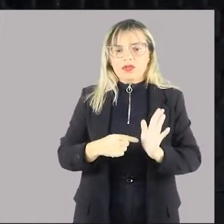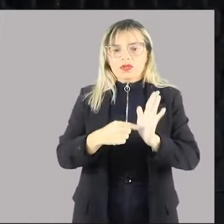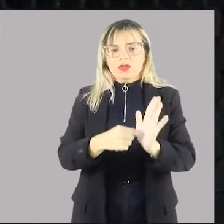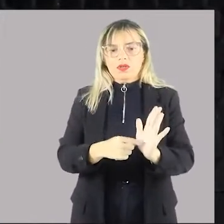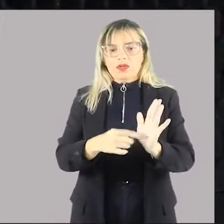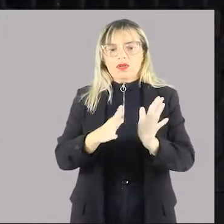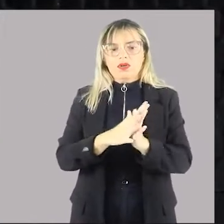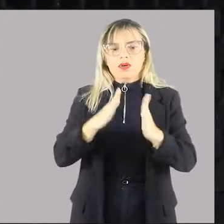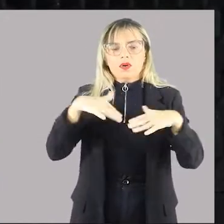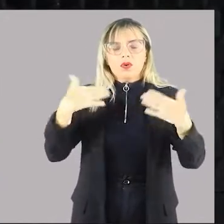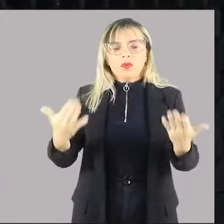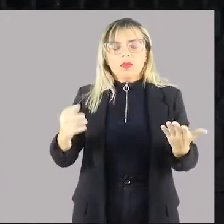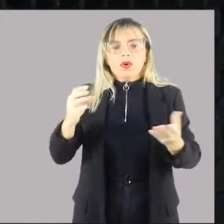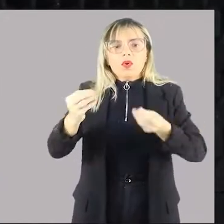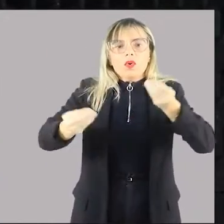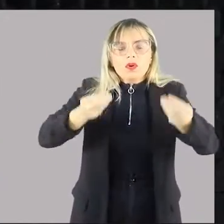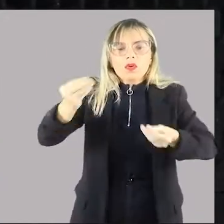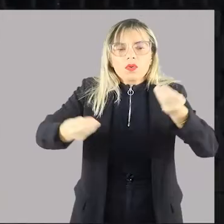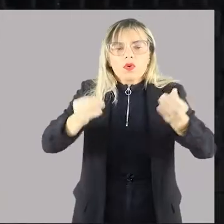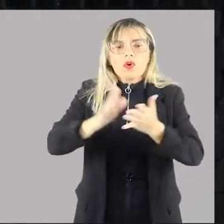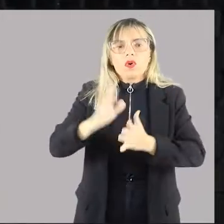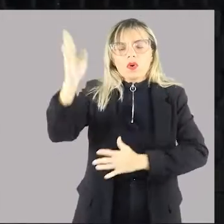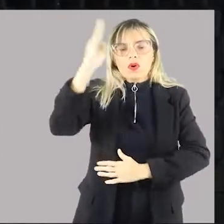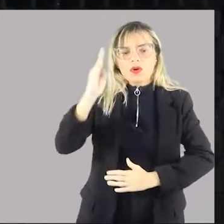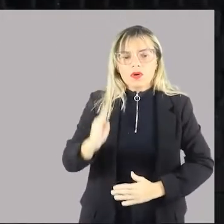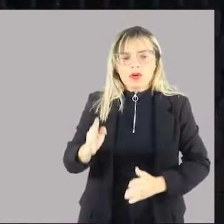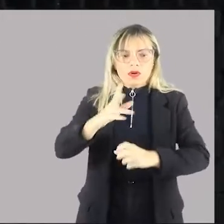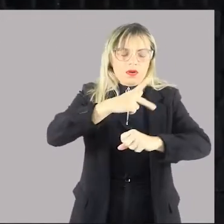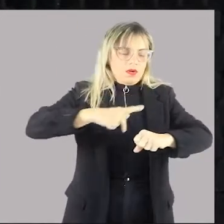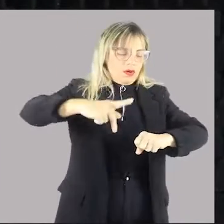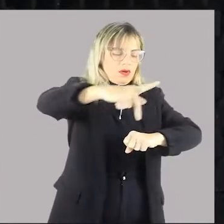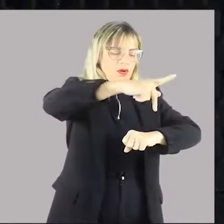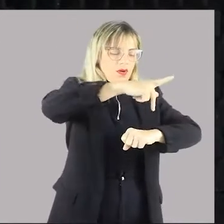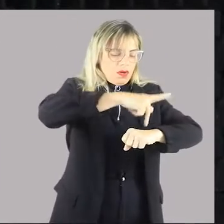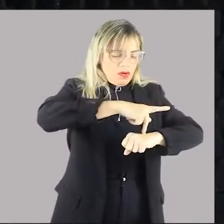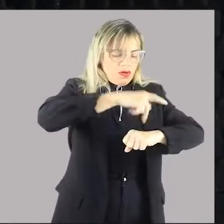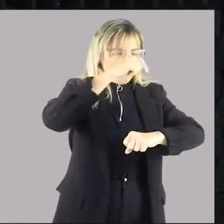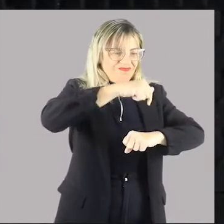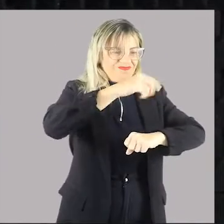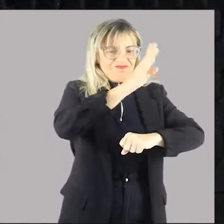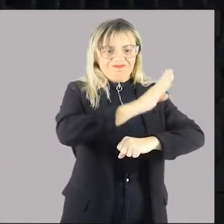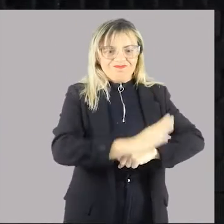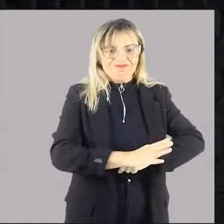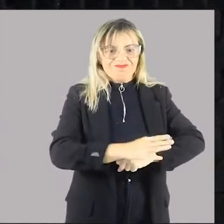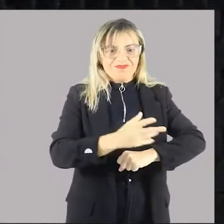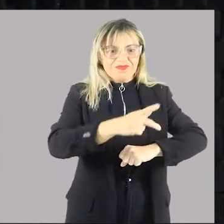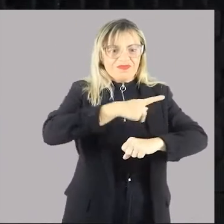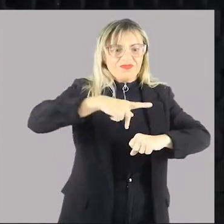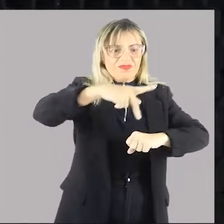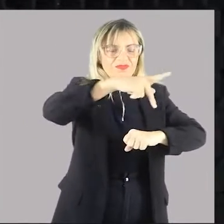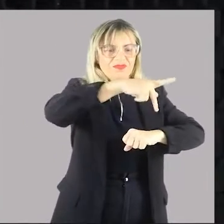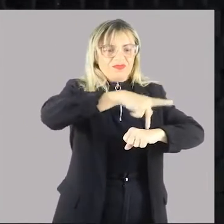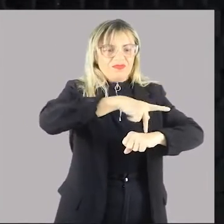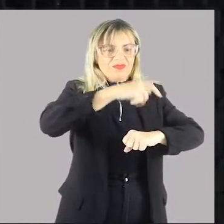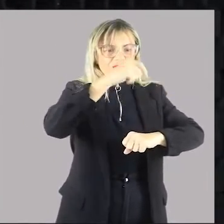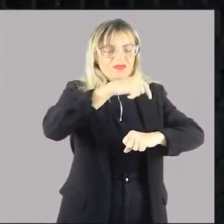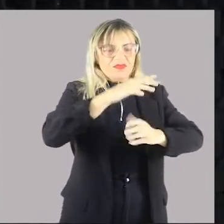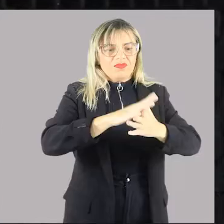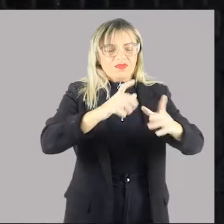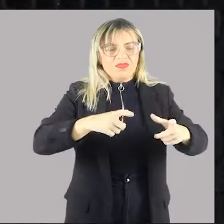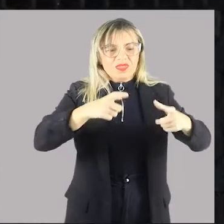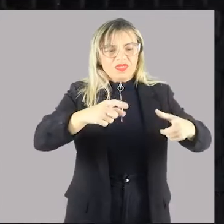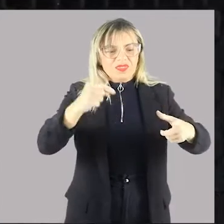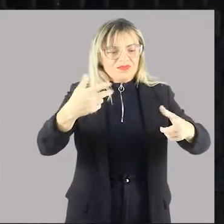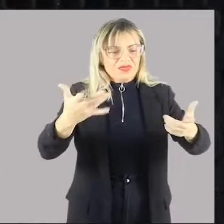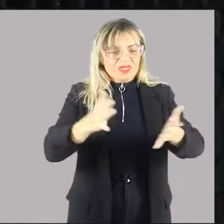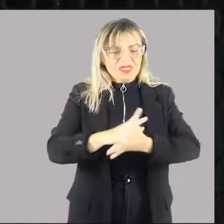pra gente, como o Brasil, ele é um país onde você